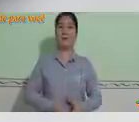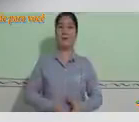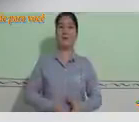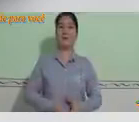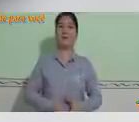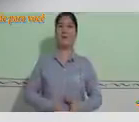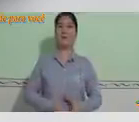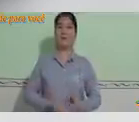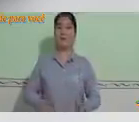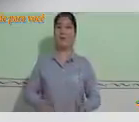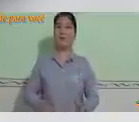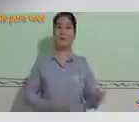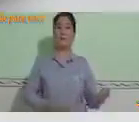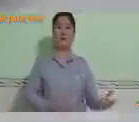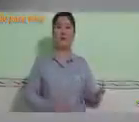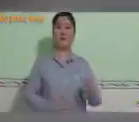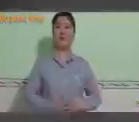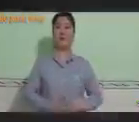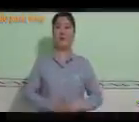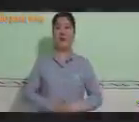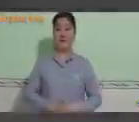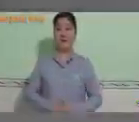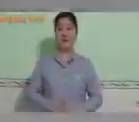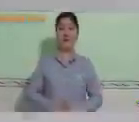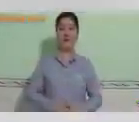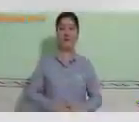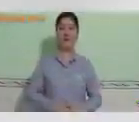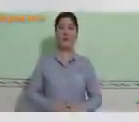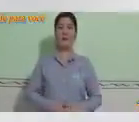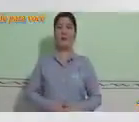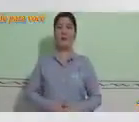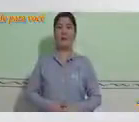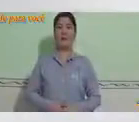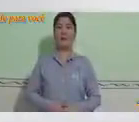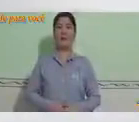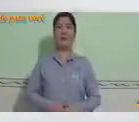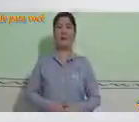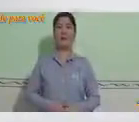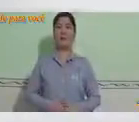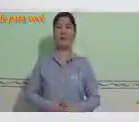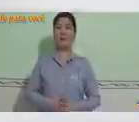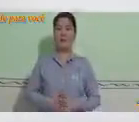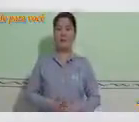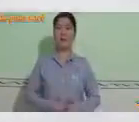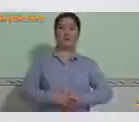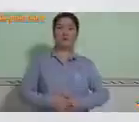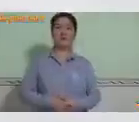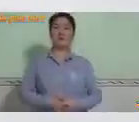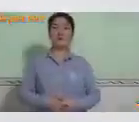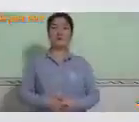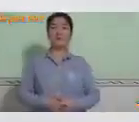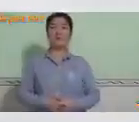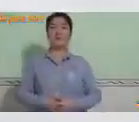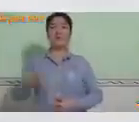Assim, vírgula, outras dicas que, vírgula, além de diminuir a sensação de coceira, vírgula, TAMBE acento agudo